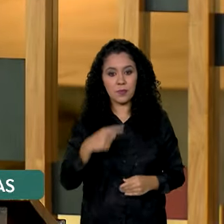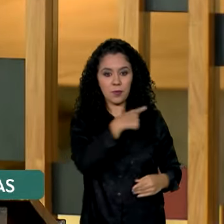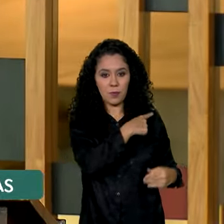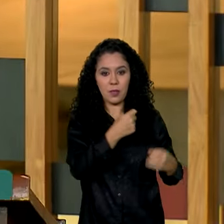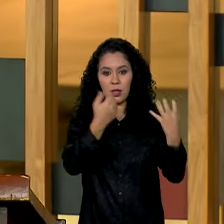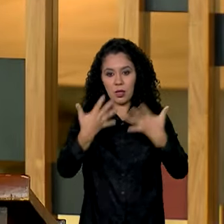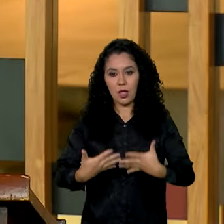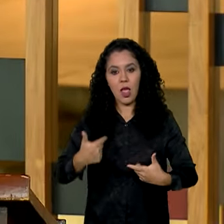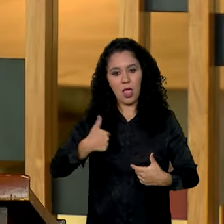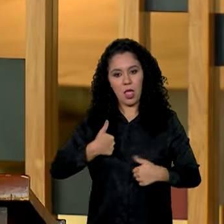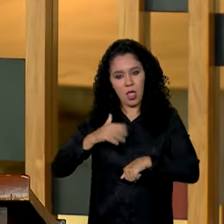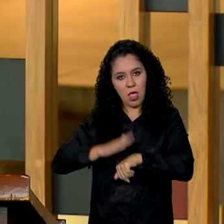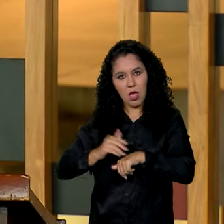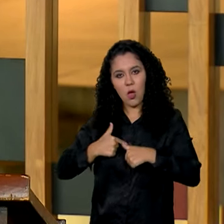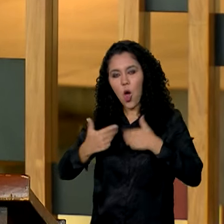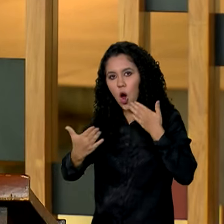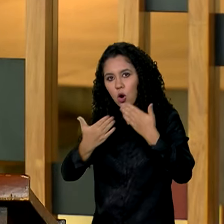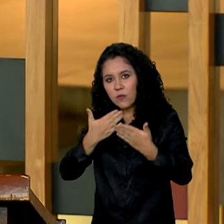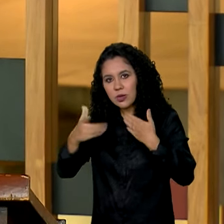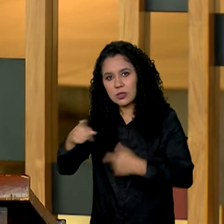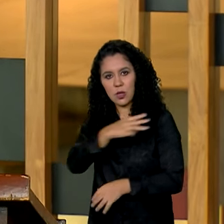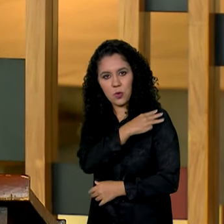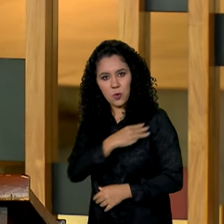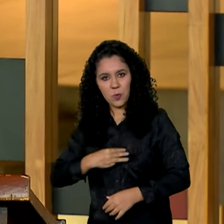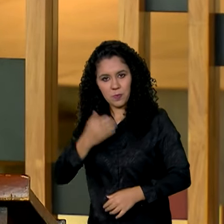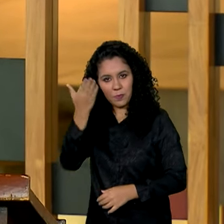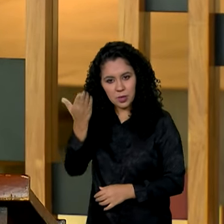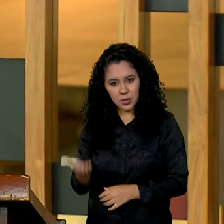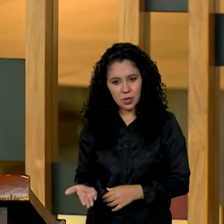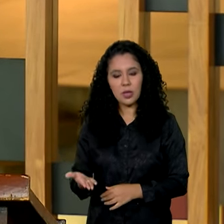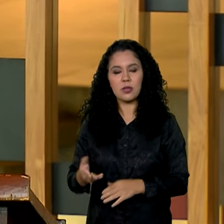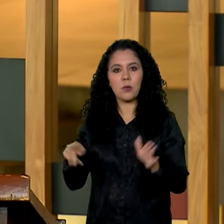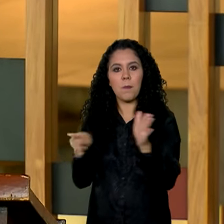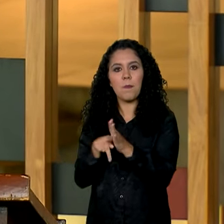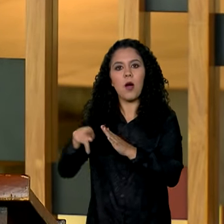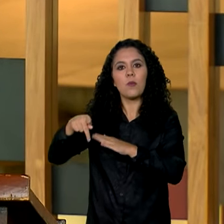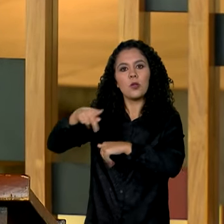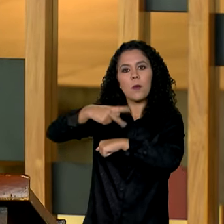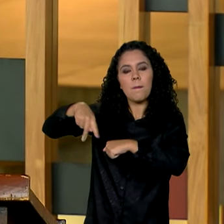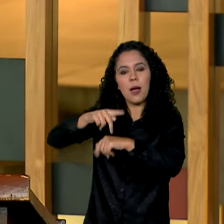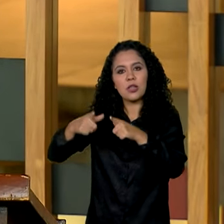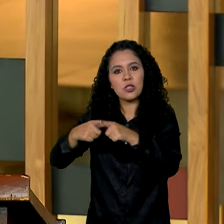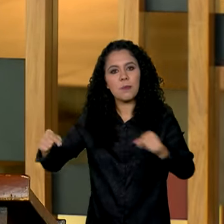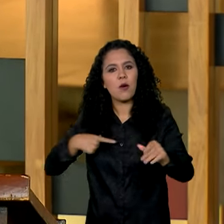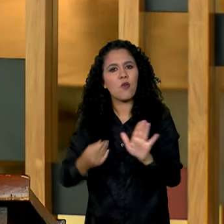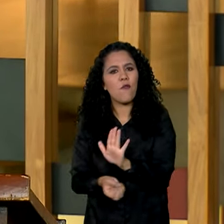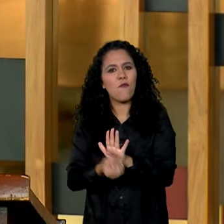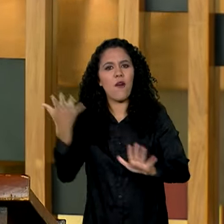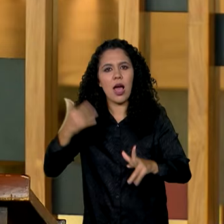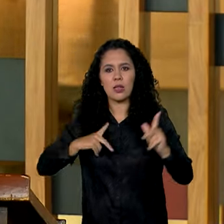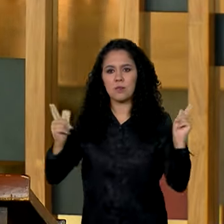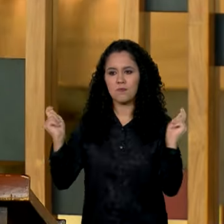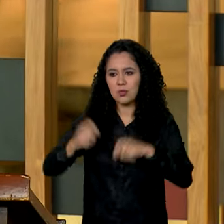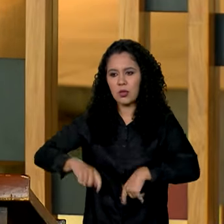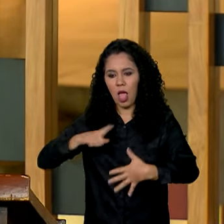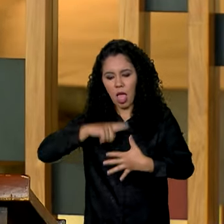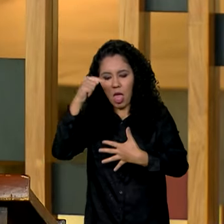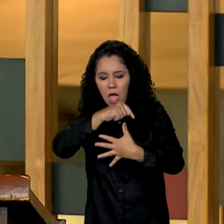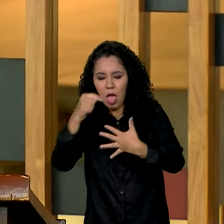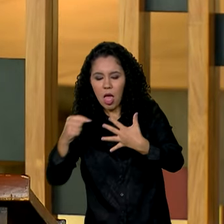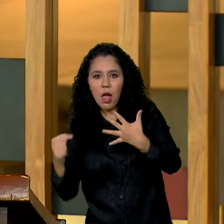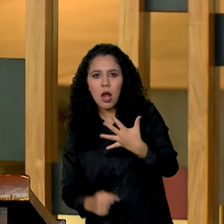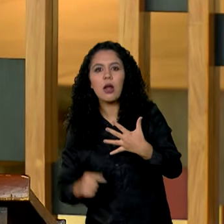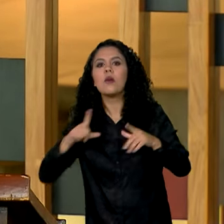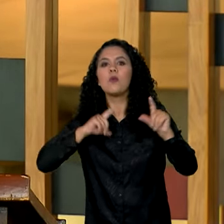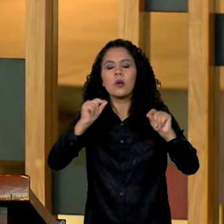ministro Hayashi sobre as múltiplas oportunidades que hoje se apresentam para o incremento